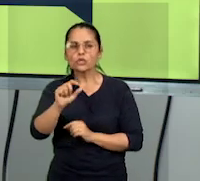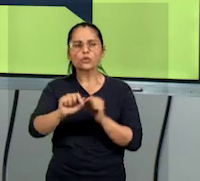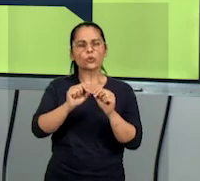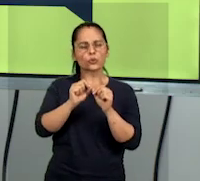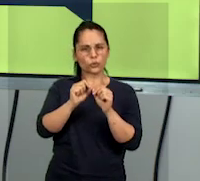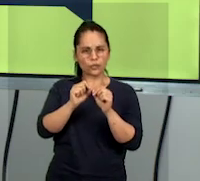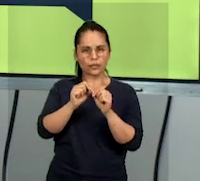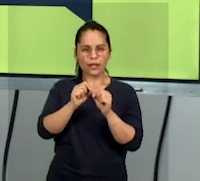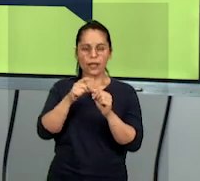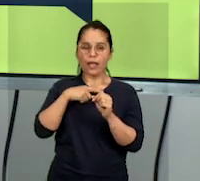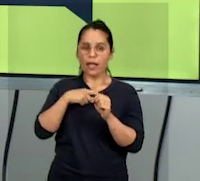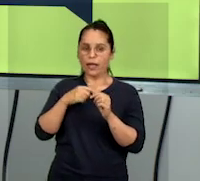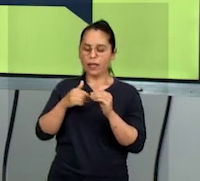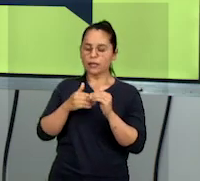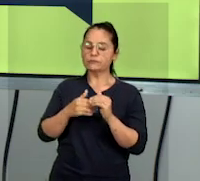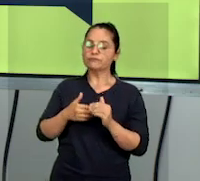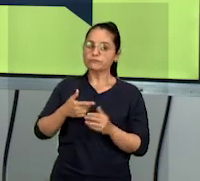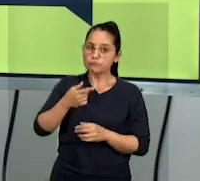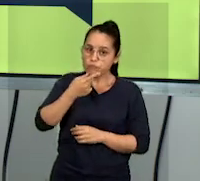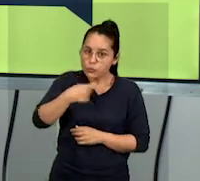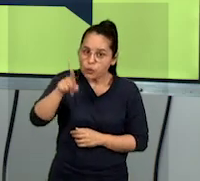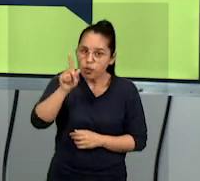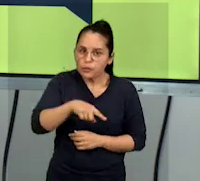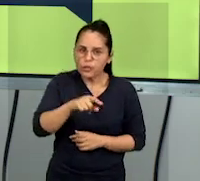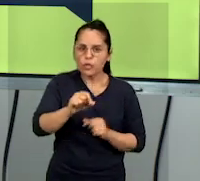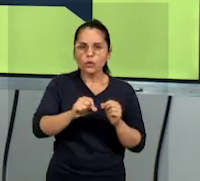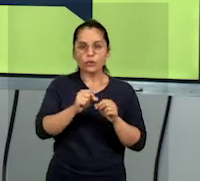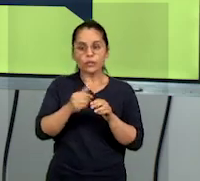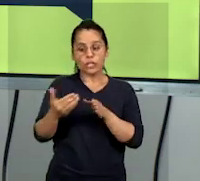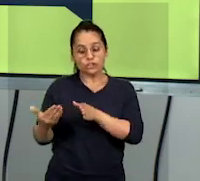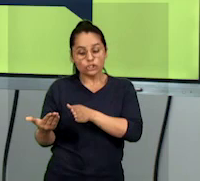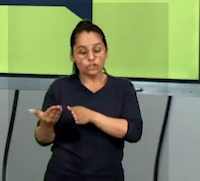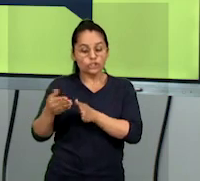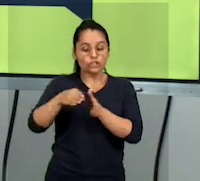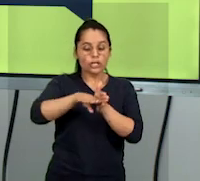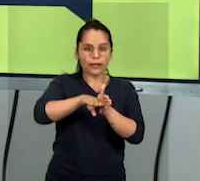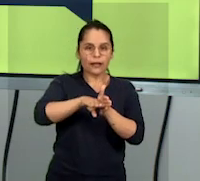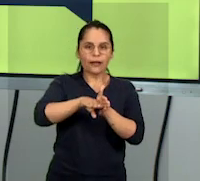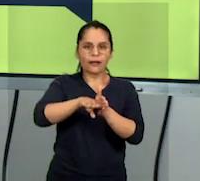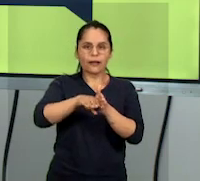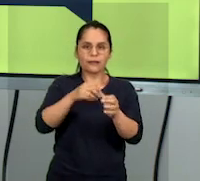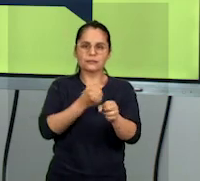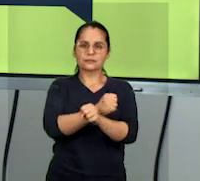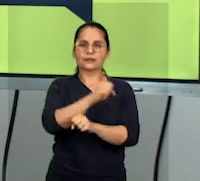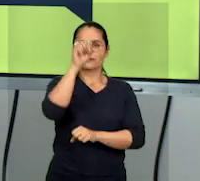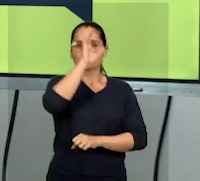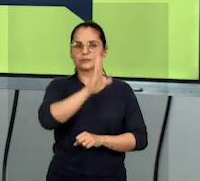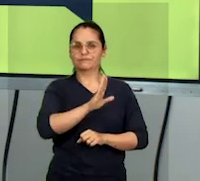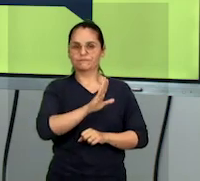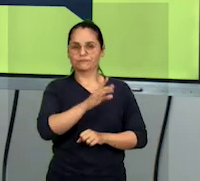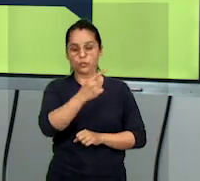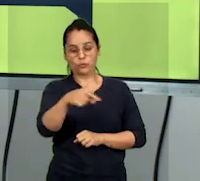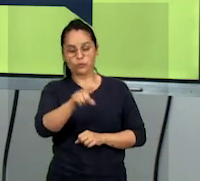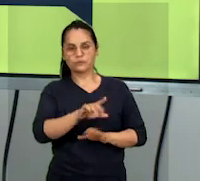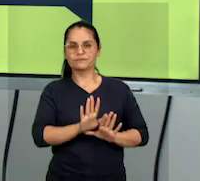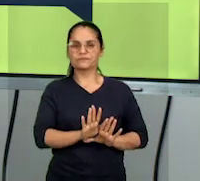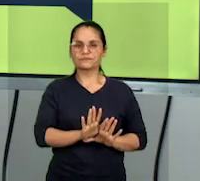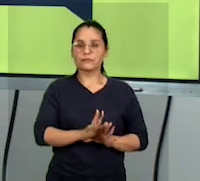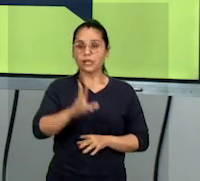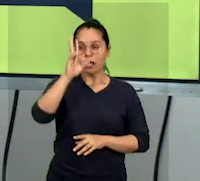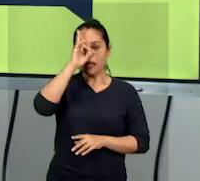a Bill Aberdeen, que proibia a chegada de escravizados aqui para o Brasil. Lembrando